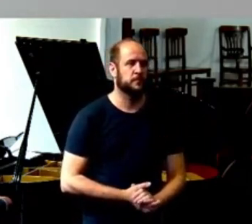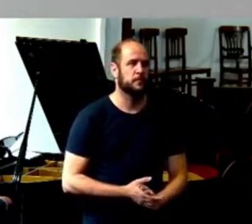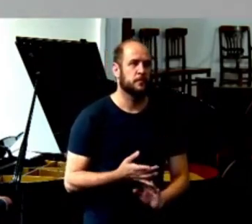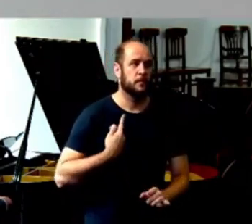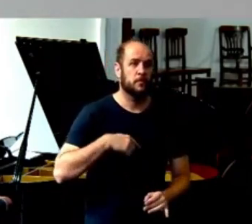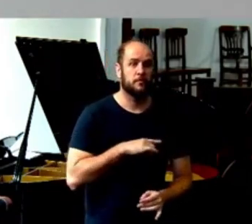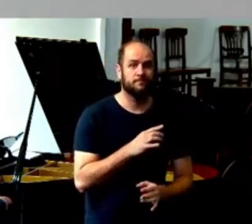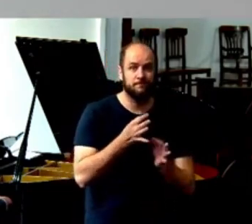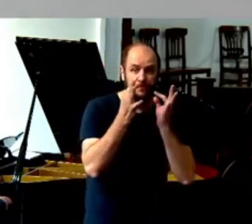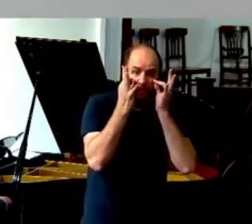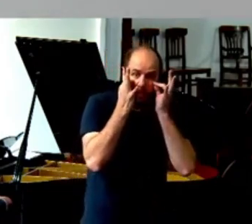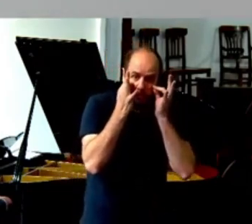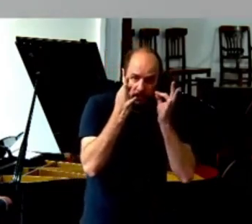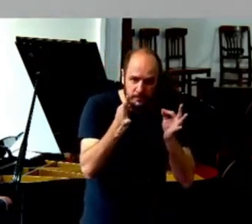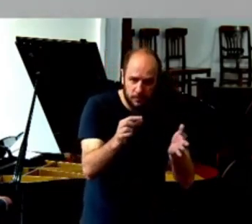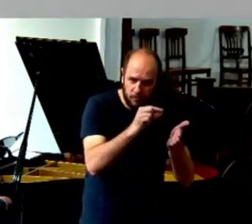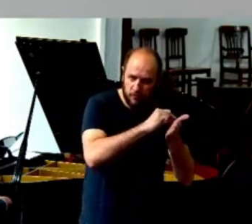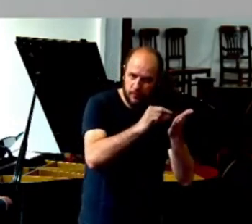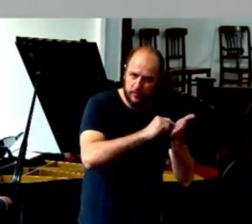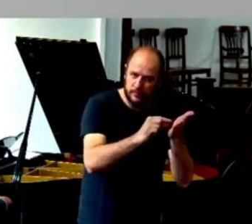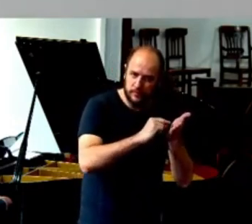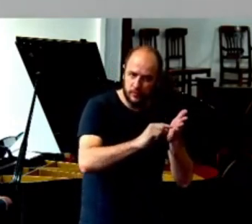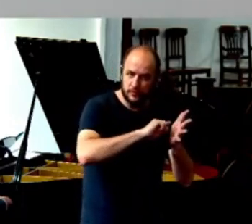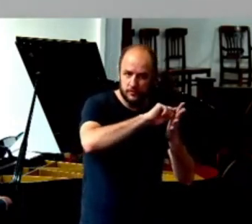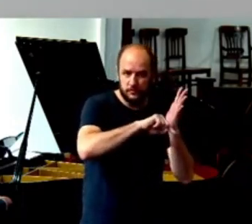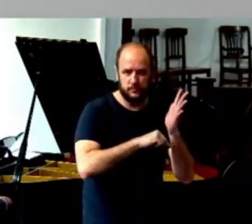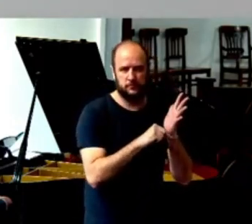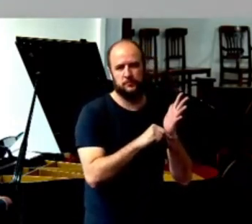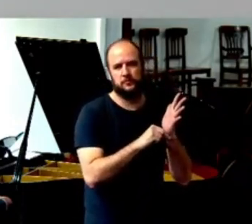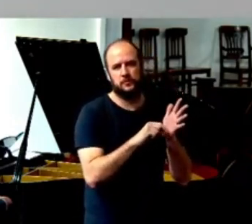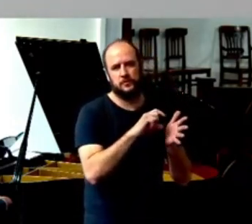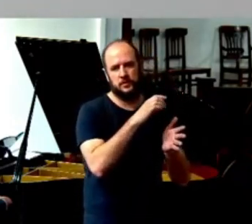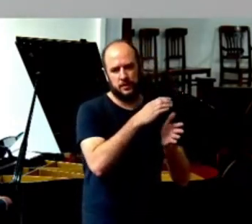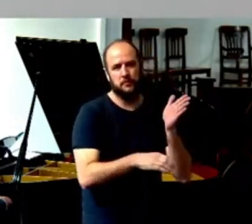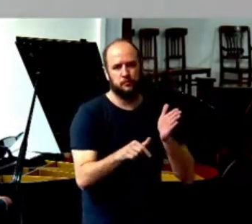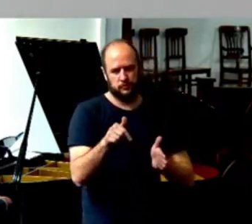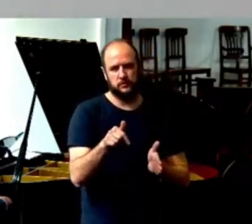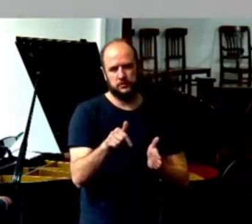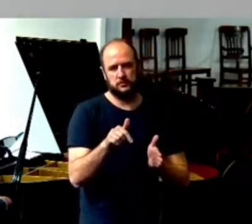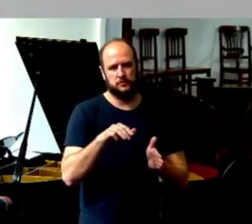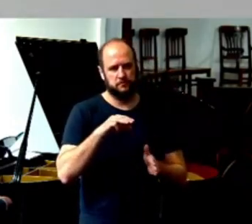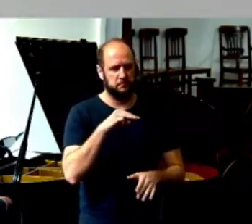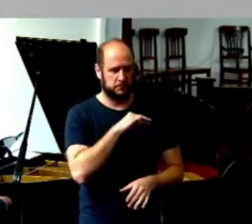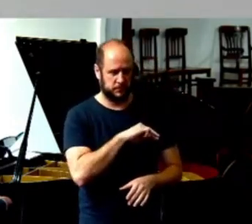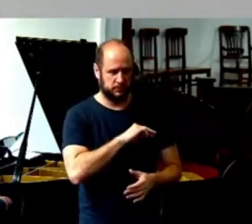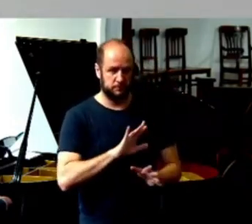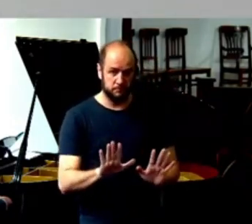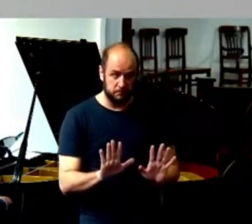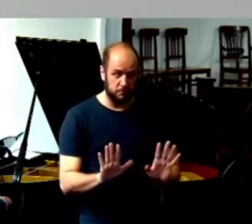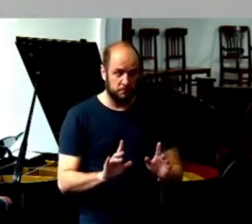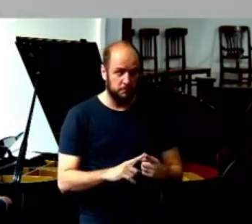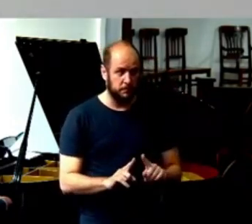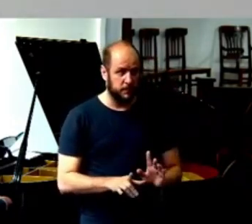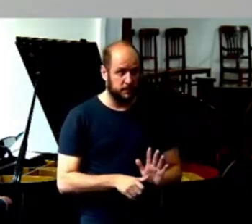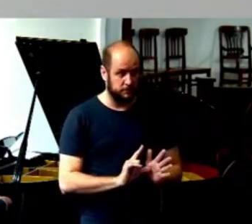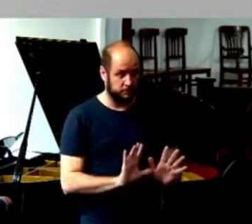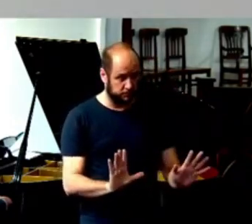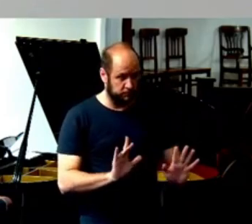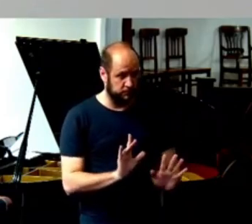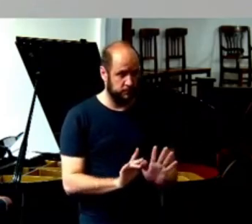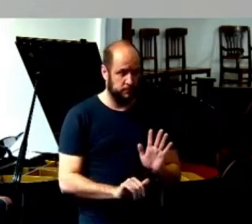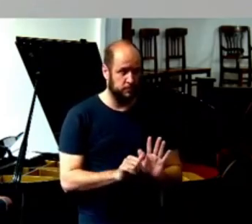Nós vamos nos ater aos 5 primeiros versículos do capítulo 7 do Evangelho de Mateus. Mas antes de